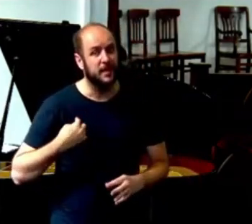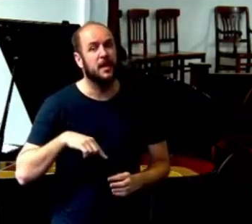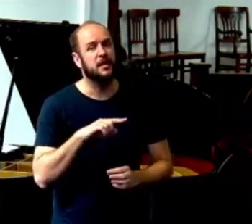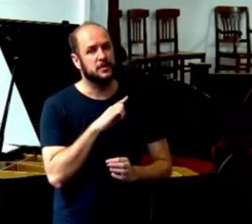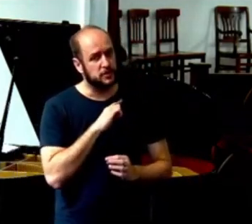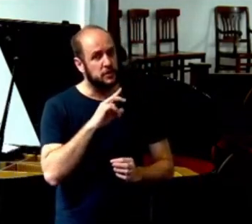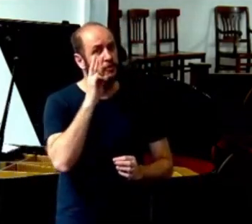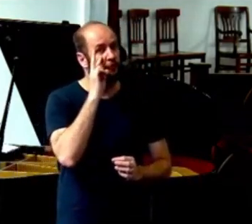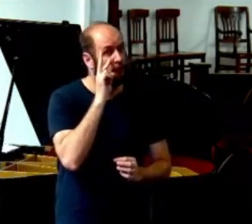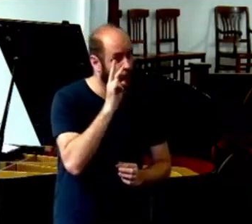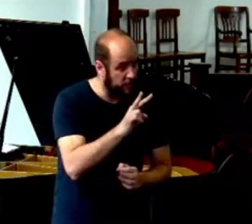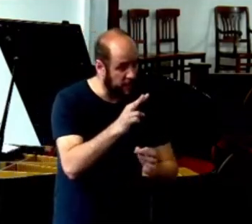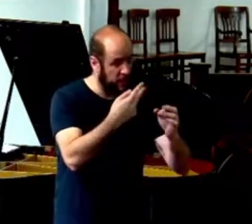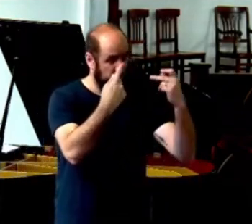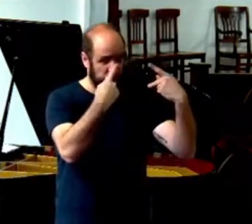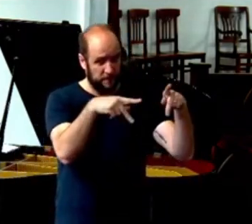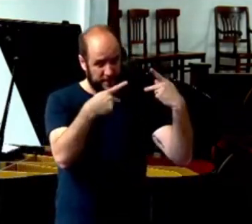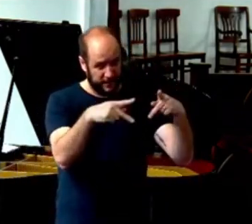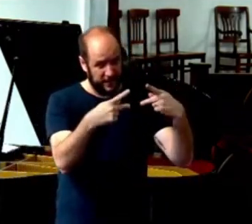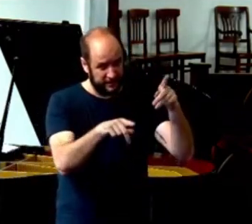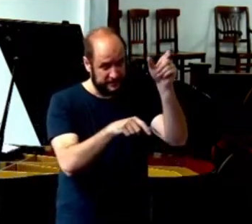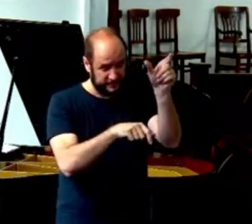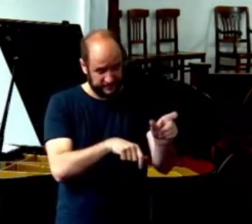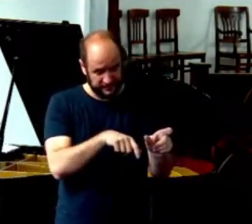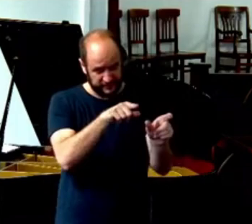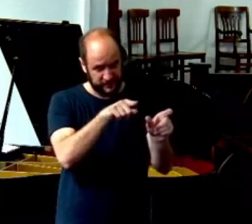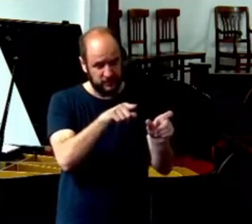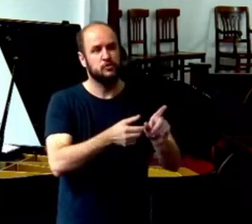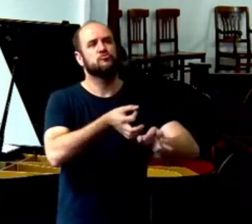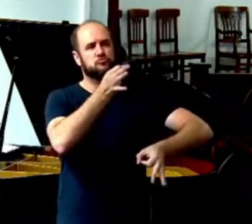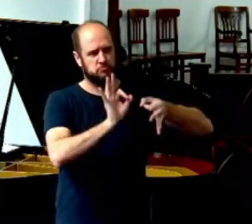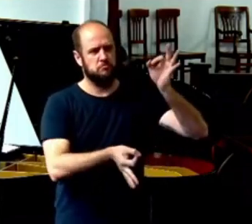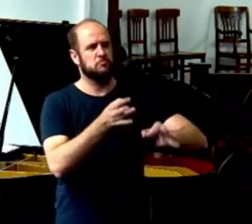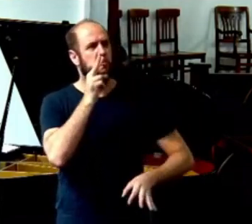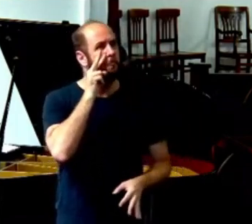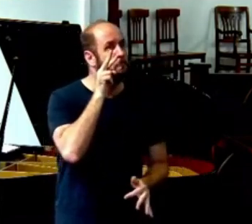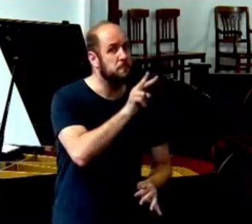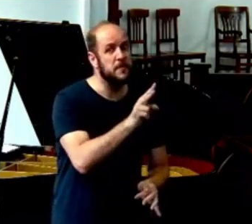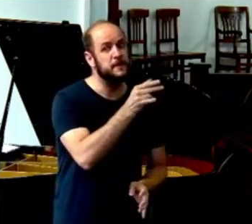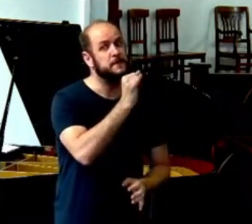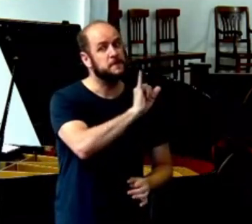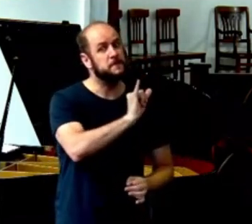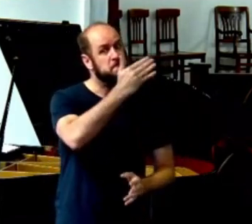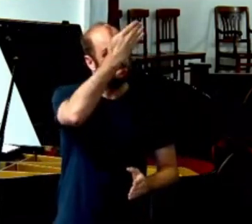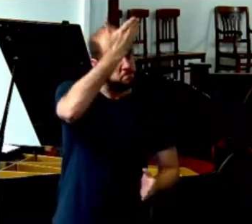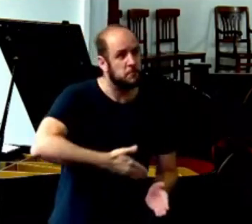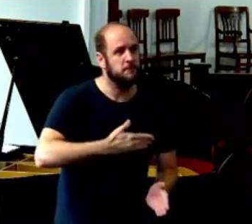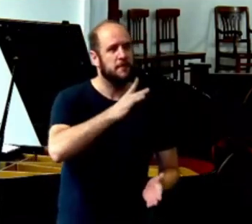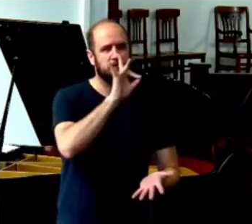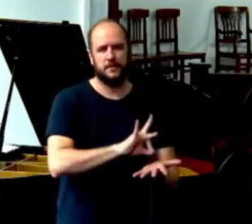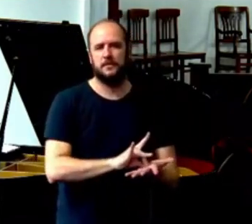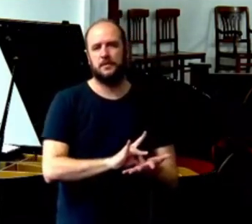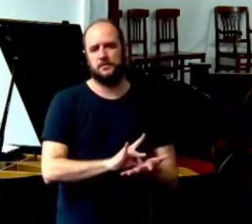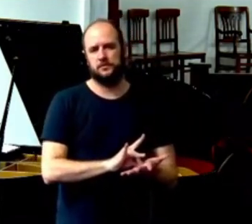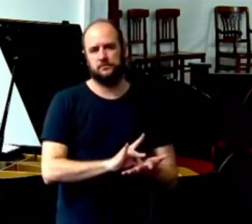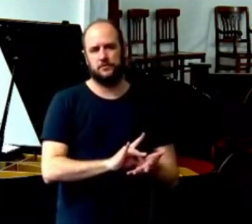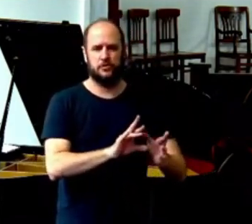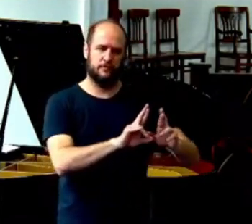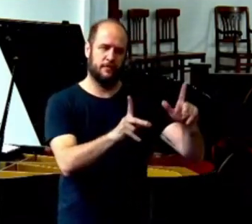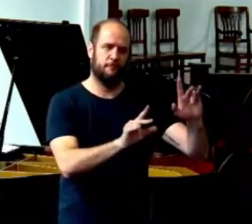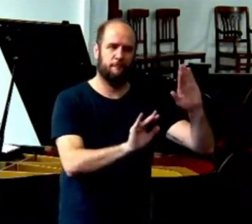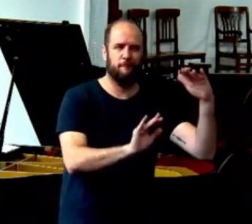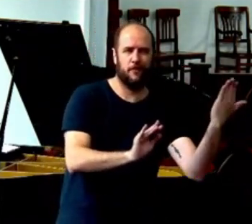que devemos ter critério e julgar aqueles que são verdadeiros profetas daqueles que são falsos